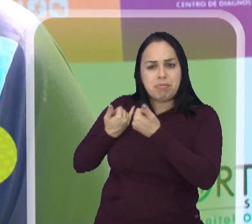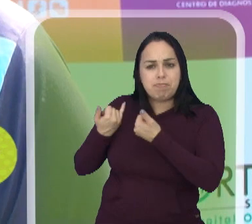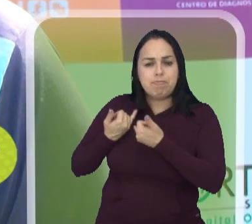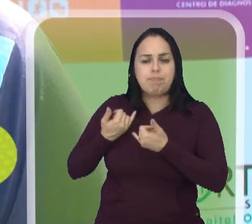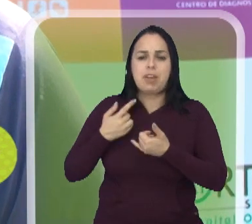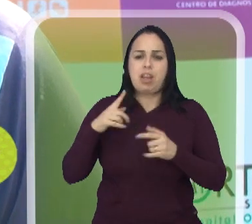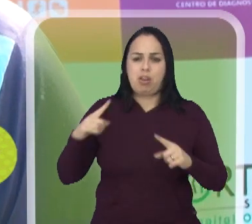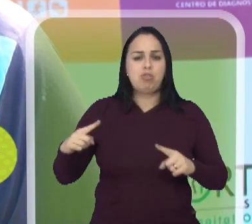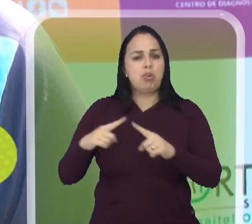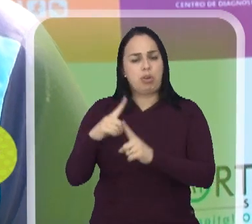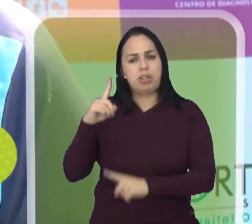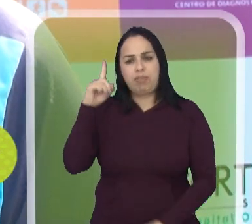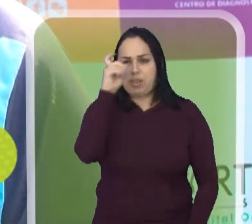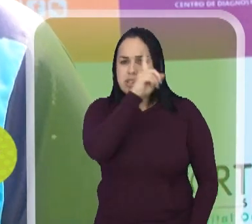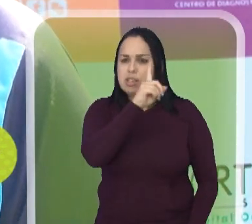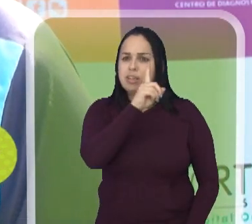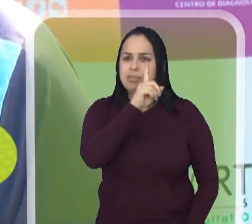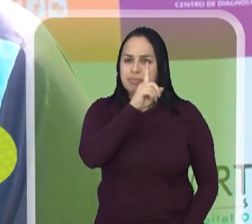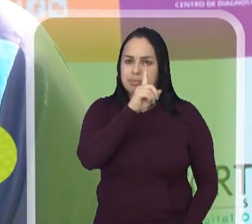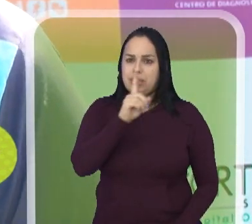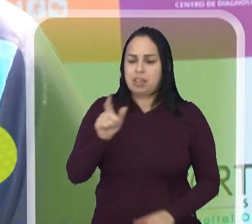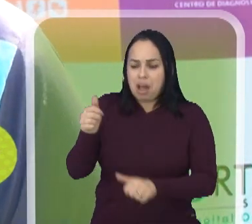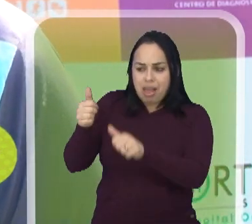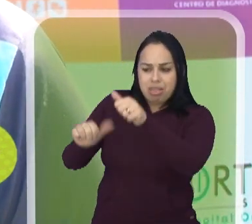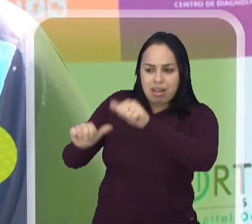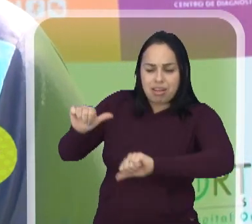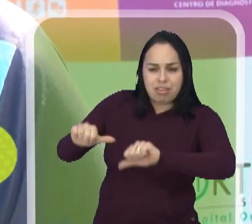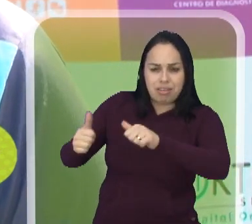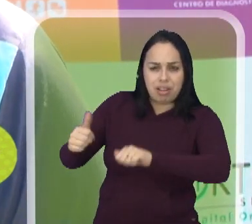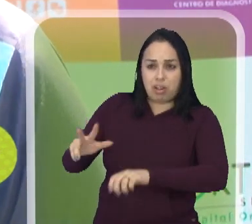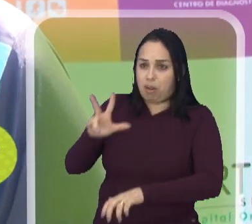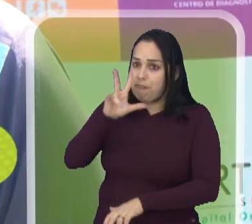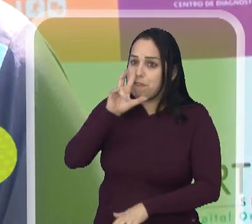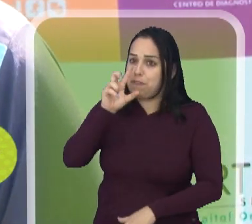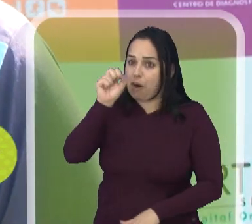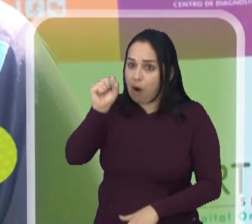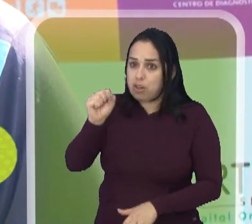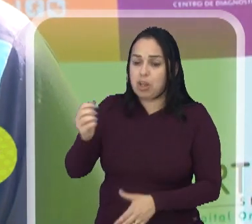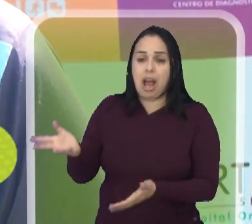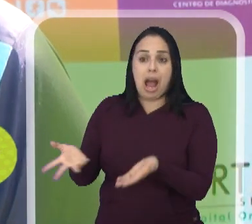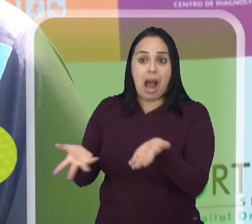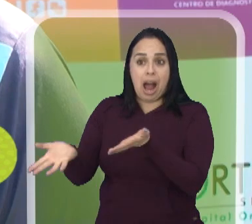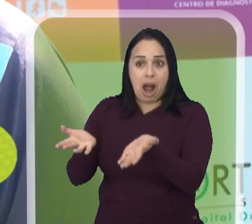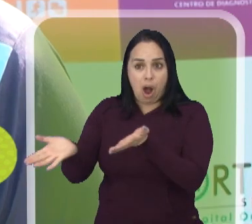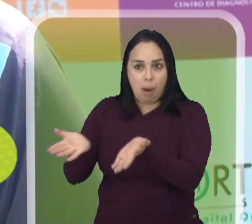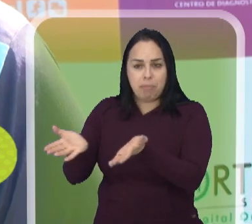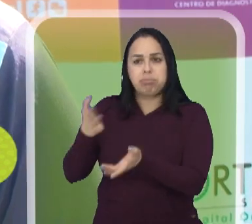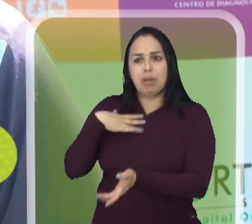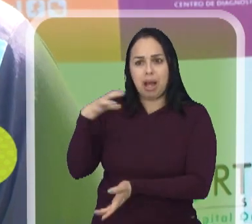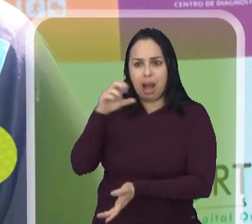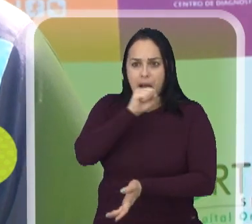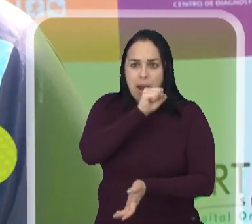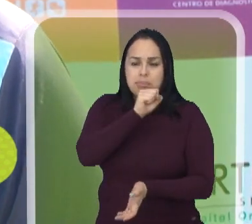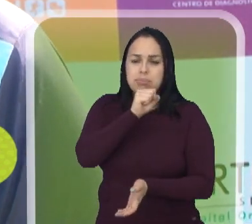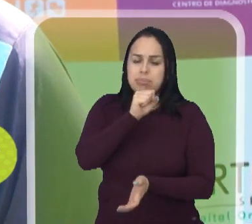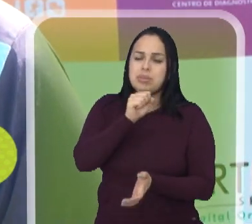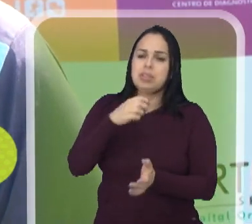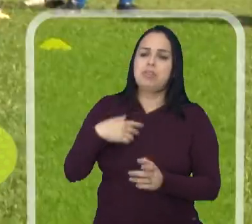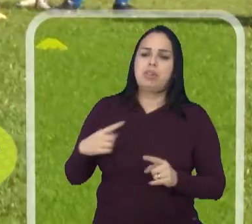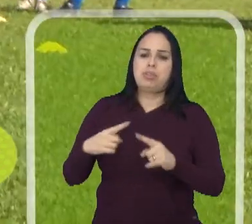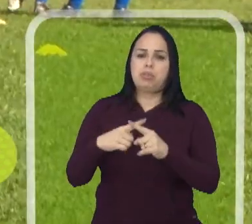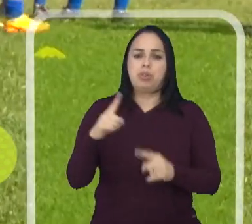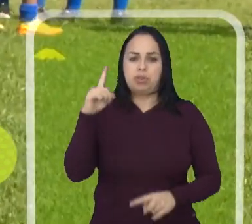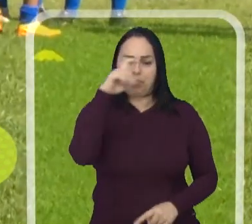muito difícil. Podemos analisar a equipe do América, uma equipe muito forte, muito veloz, muito bem organizada, e vai ser um grande